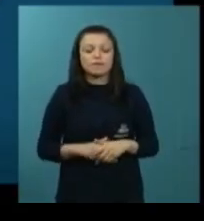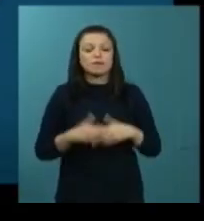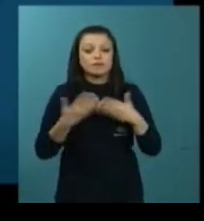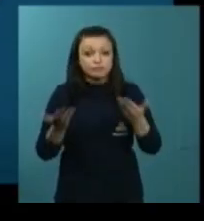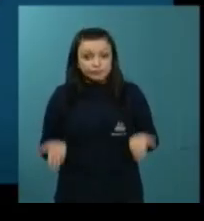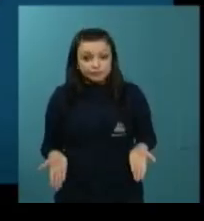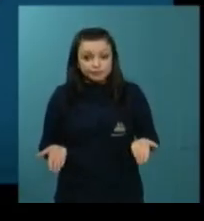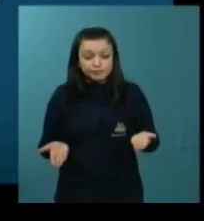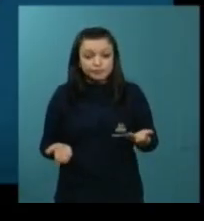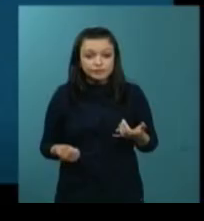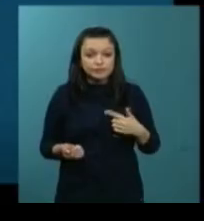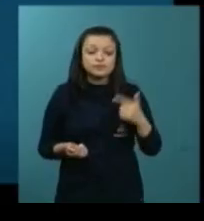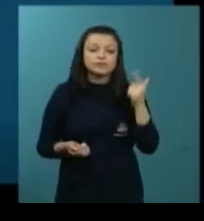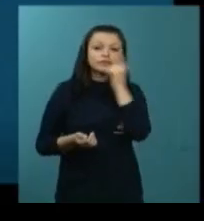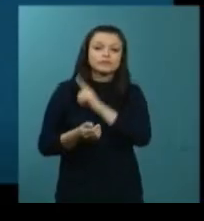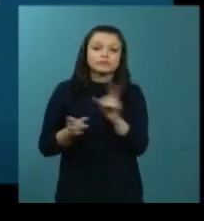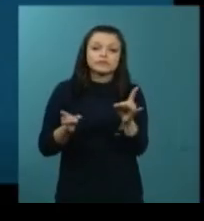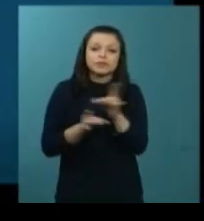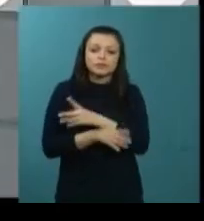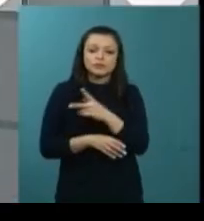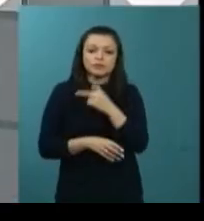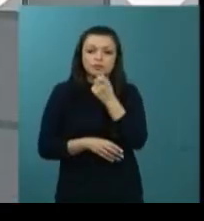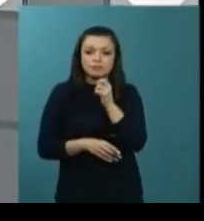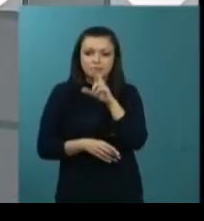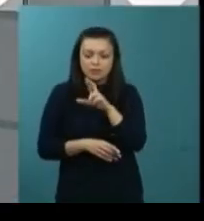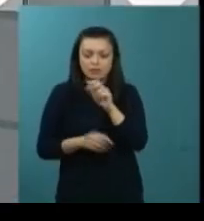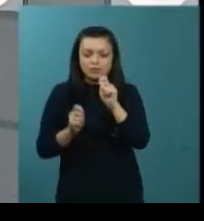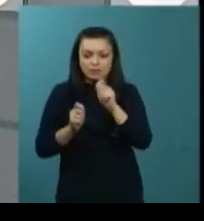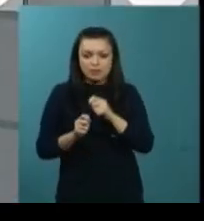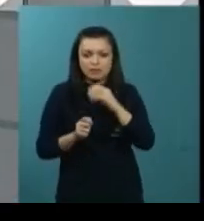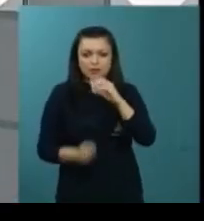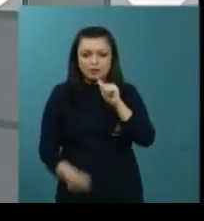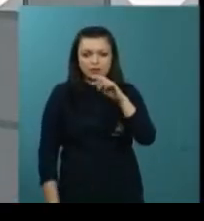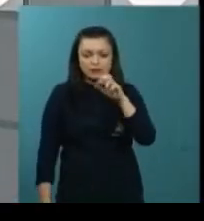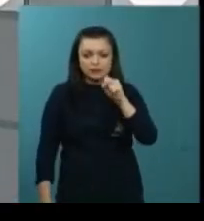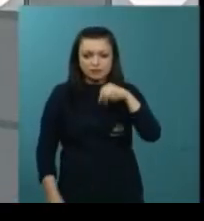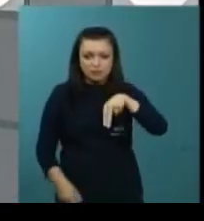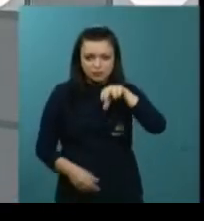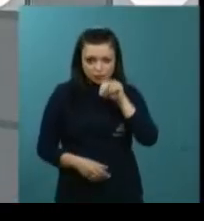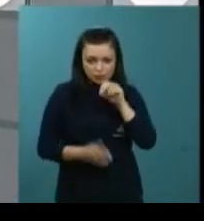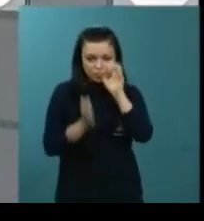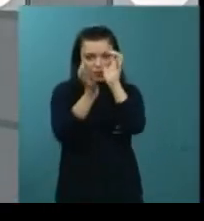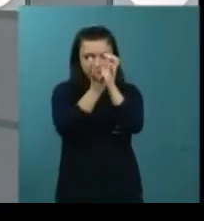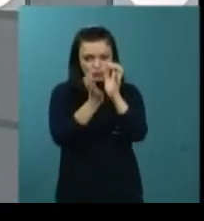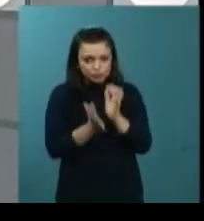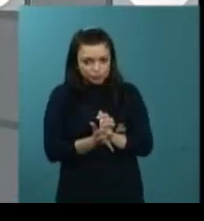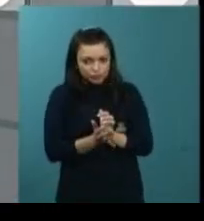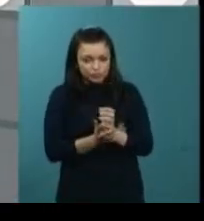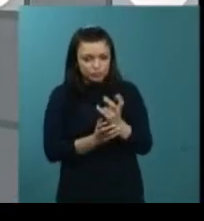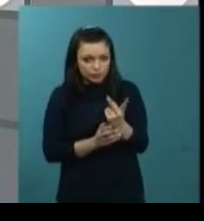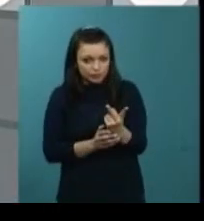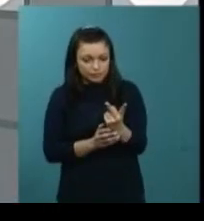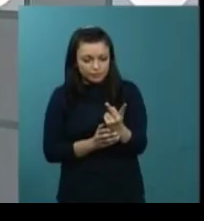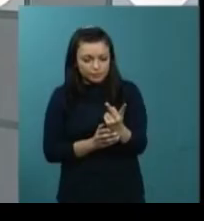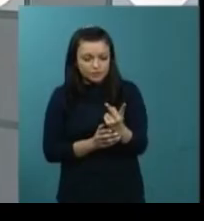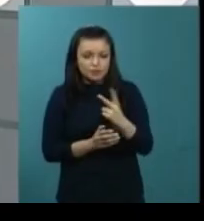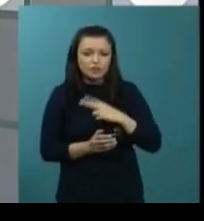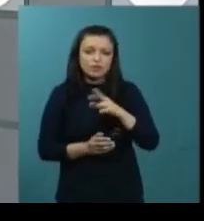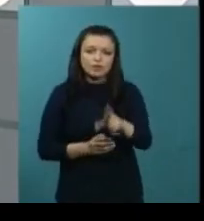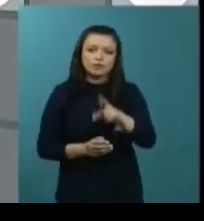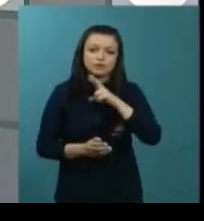Assim, tem-se o produto cartesiano de 2 conjuntos,